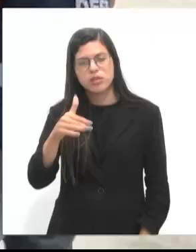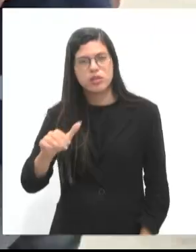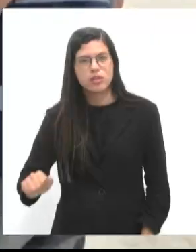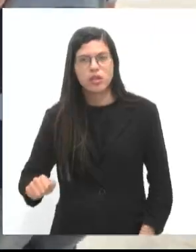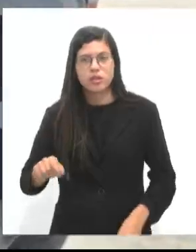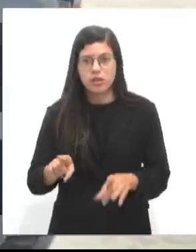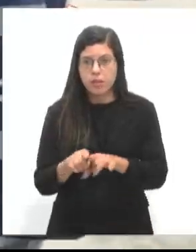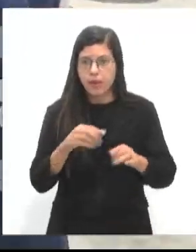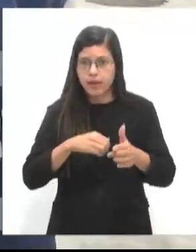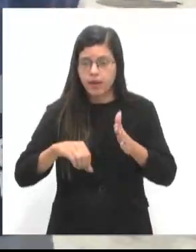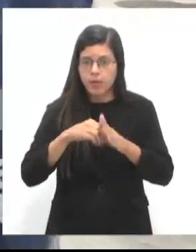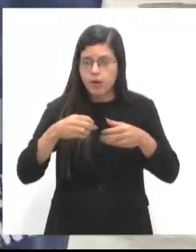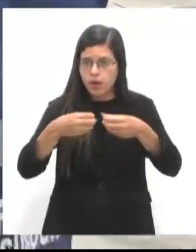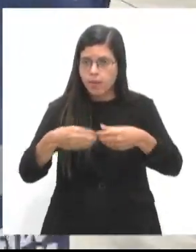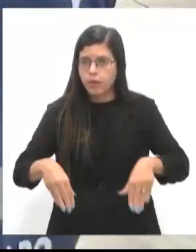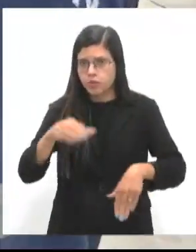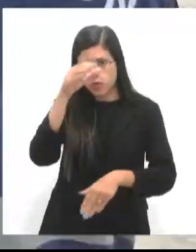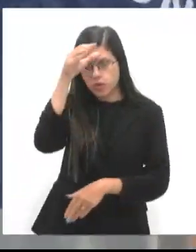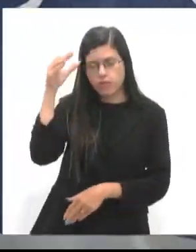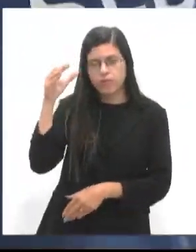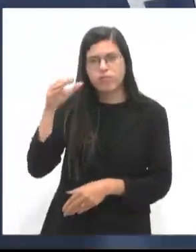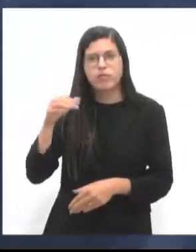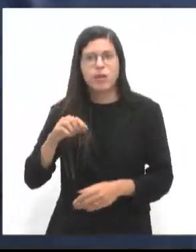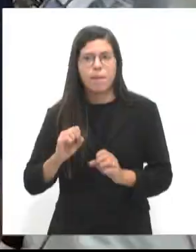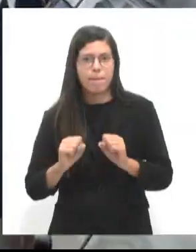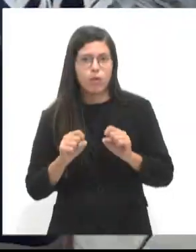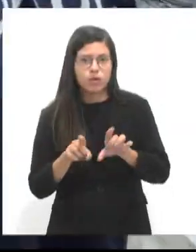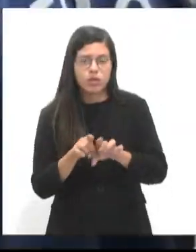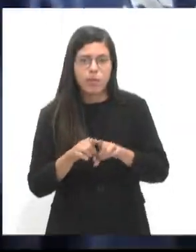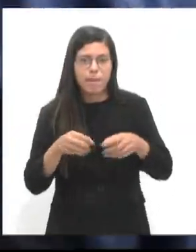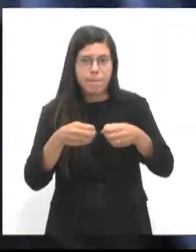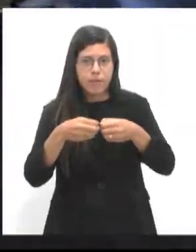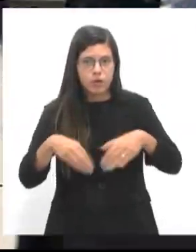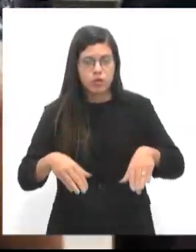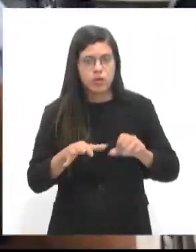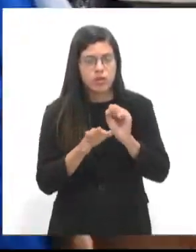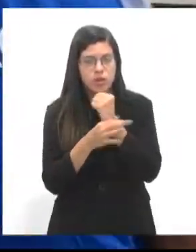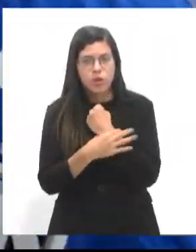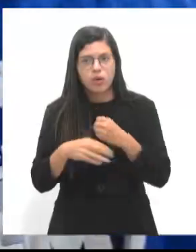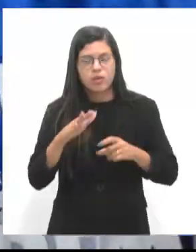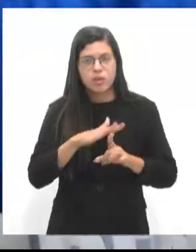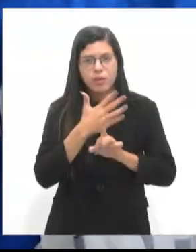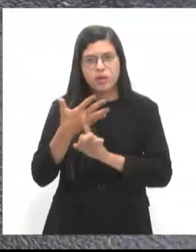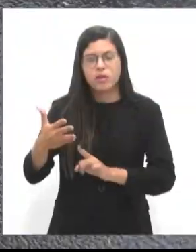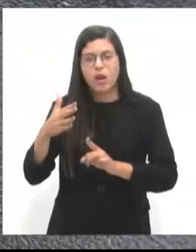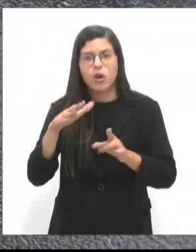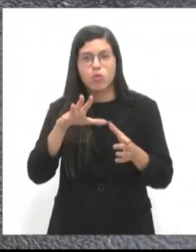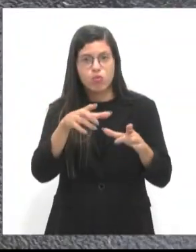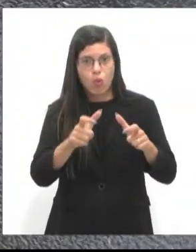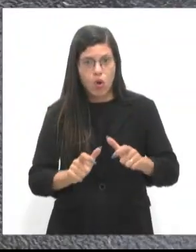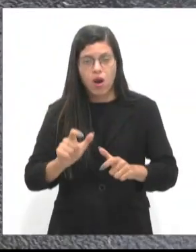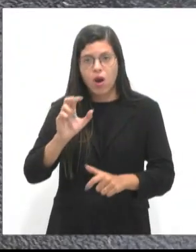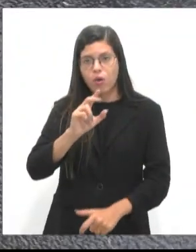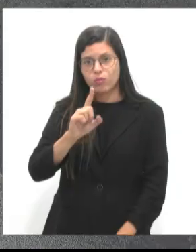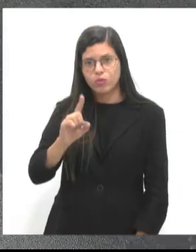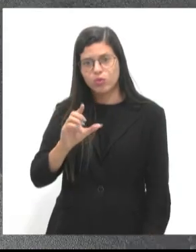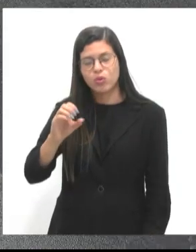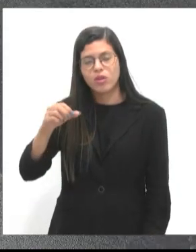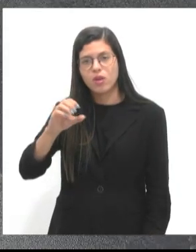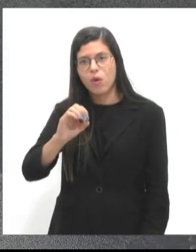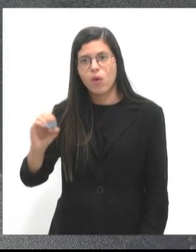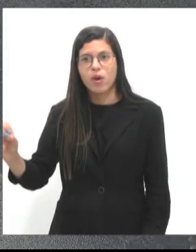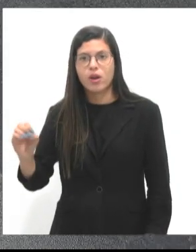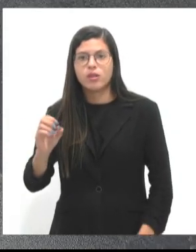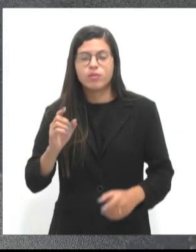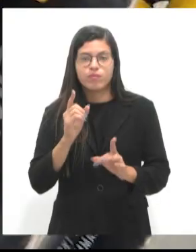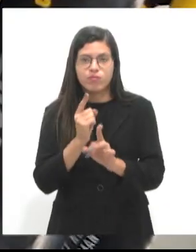prejudicam consumidores e comprometem a segurança ambiental. Em um posto da Zona Oeste, a equipe encontrou fios desencapados dentro das bombas